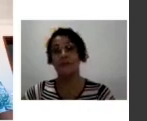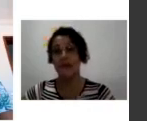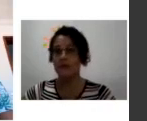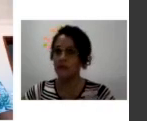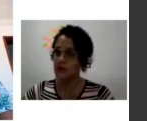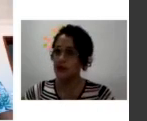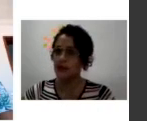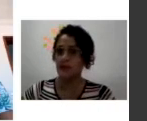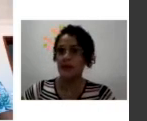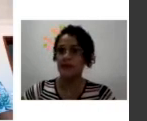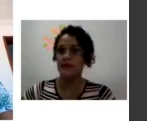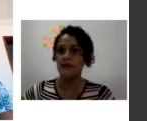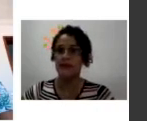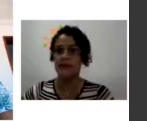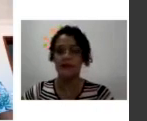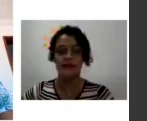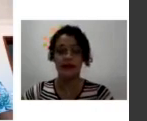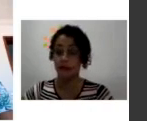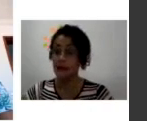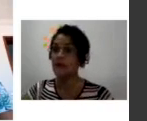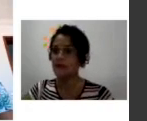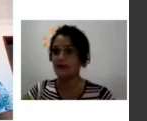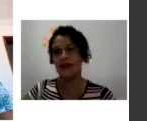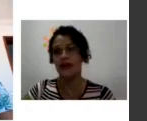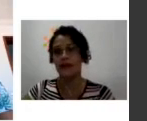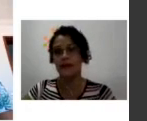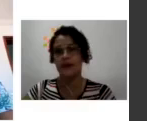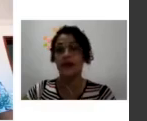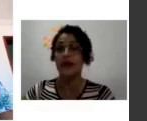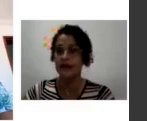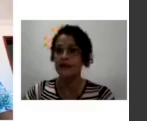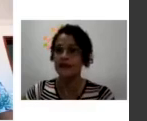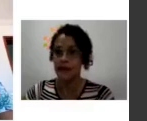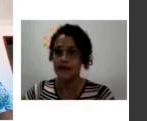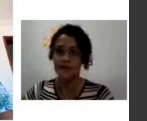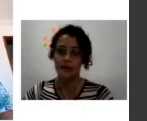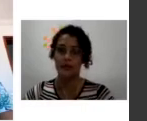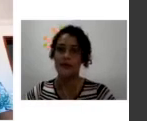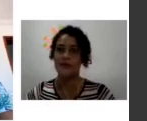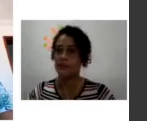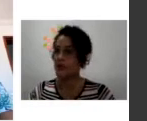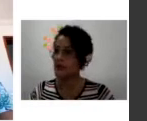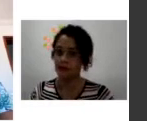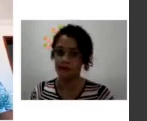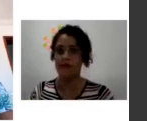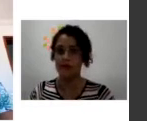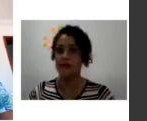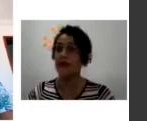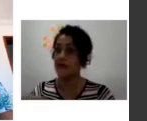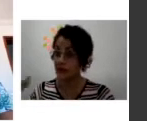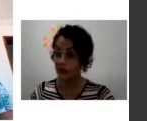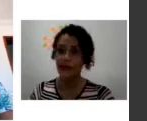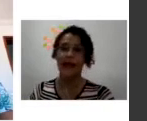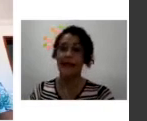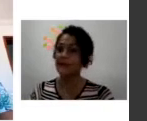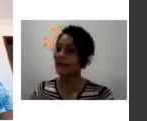que mesmo não tendo participado, é uma experiência que é como se eu estivesse lá, porque o relato deles me colocou assim no mesmo nível, como se eu